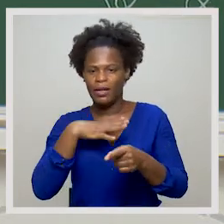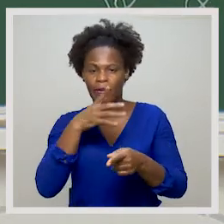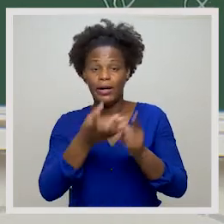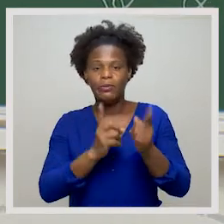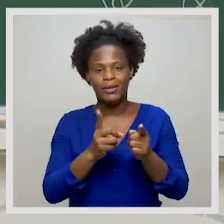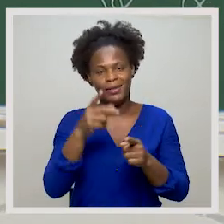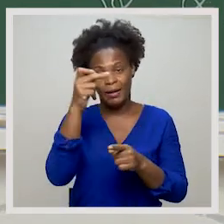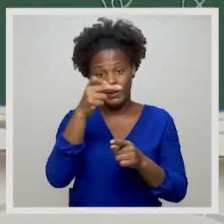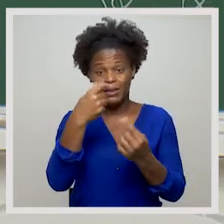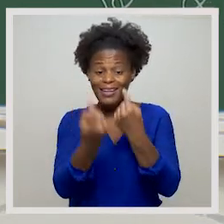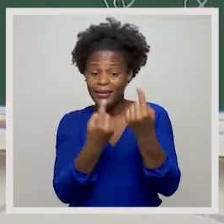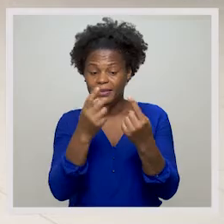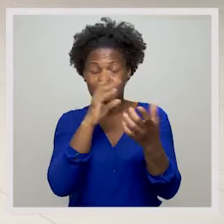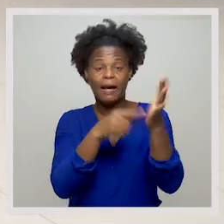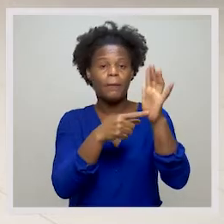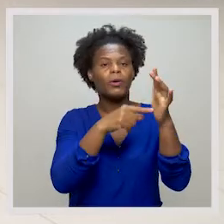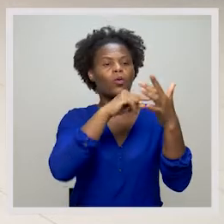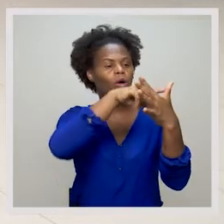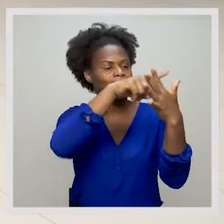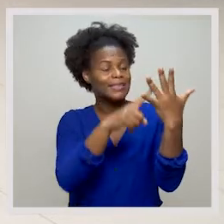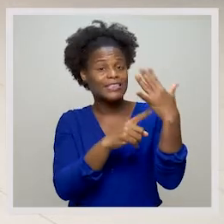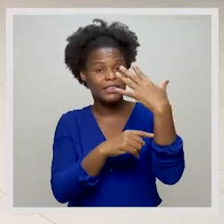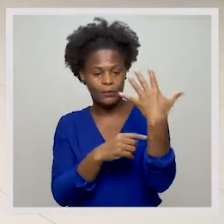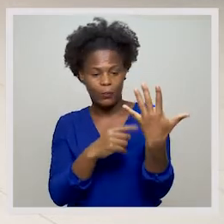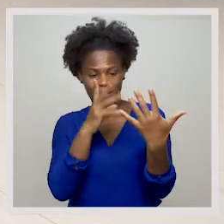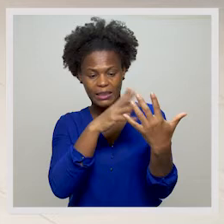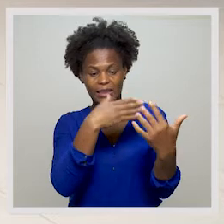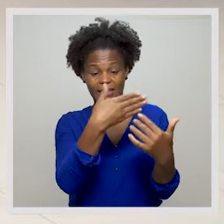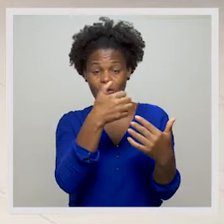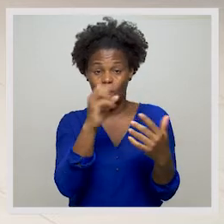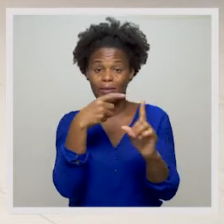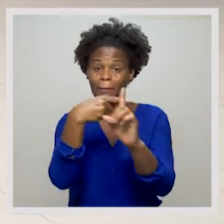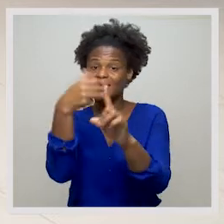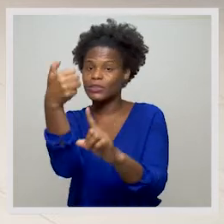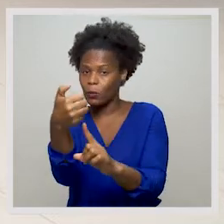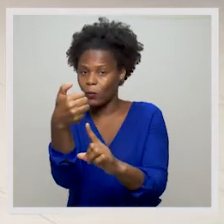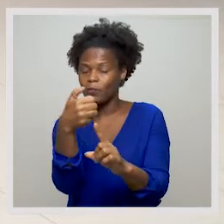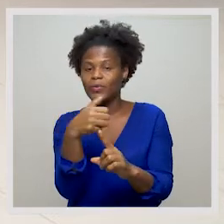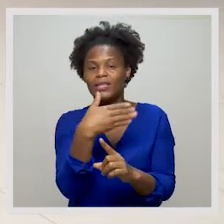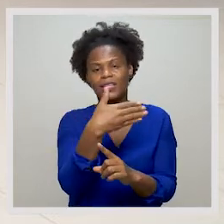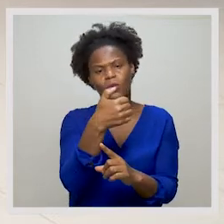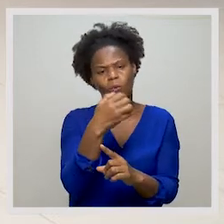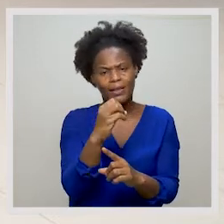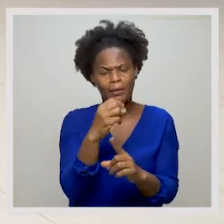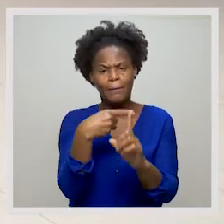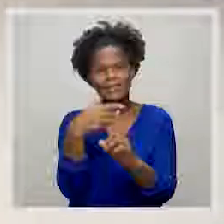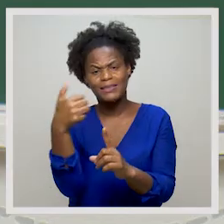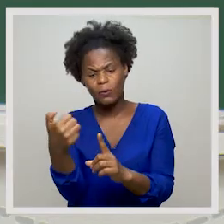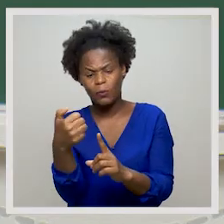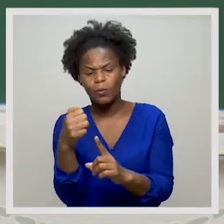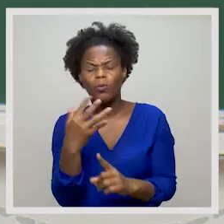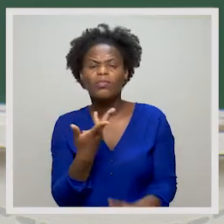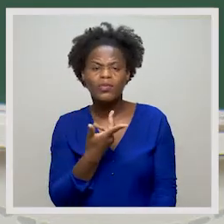A amplitude de cada classe. Se eu começar em 150, eu vou adicionar mais 5. 150 mais